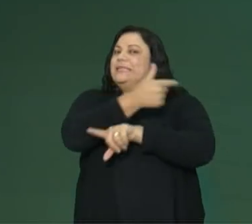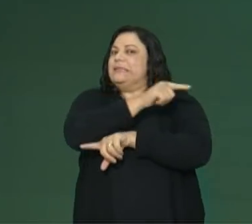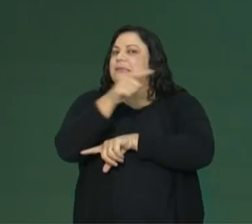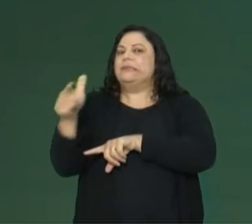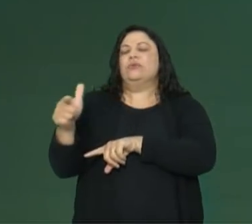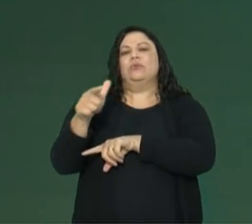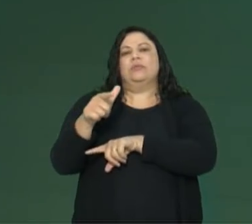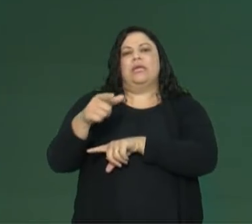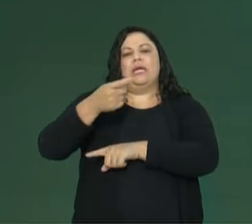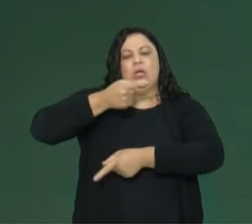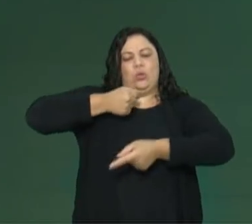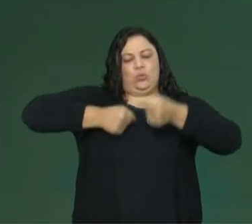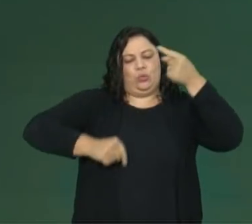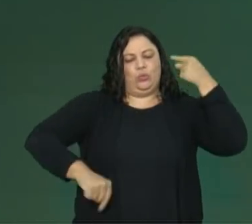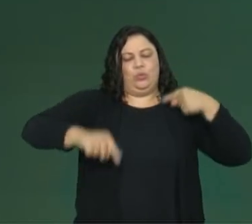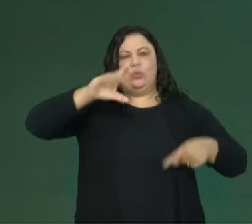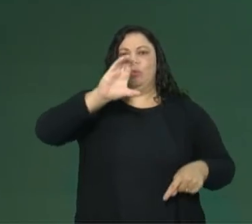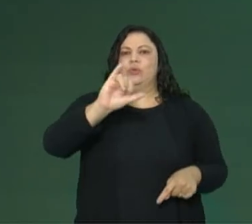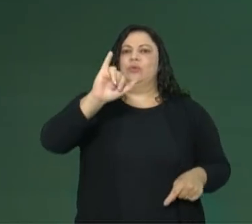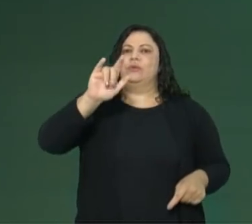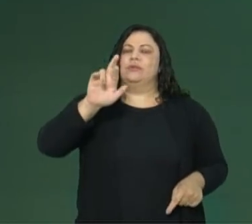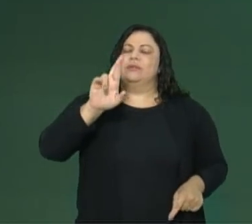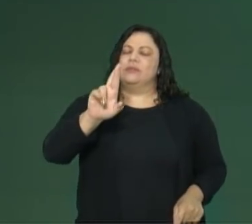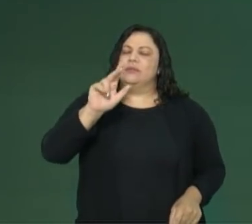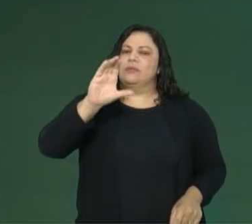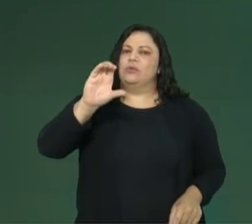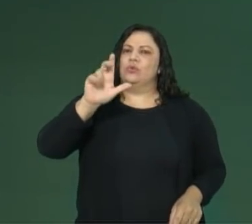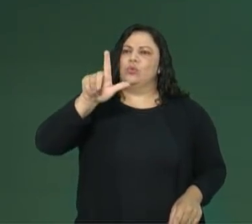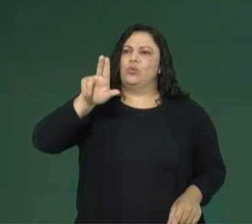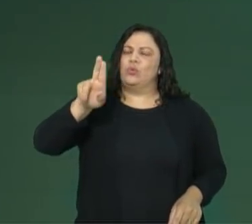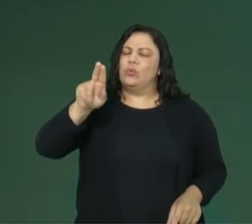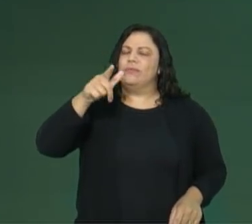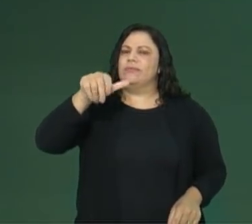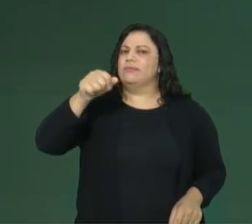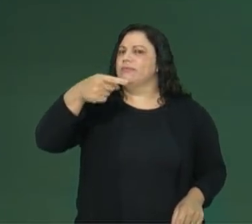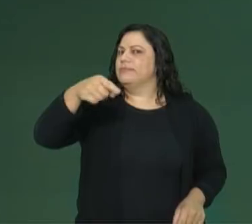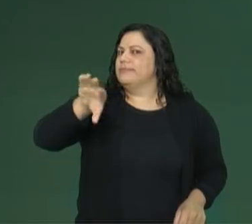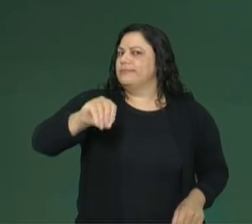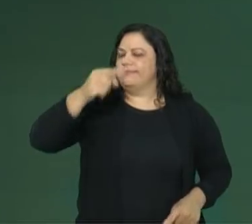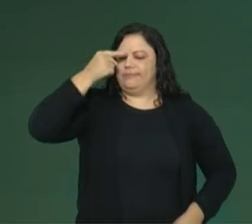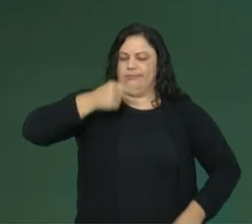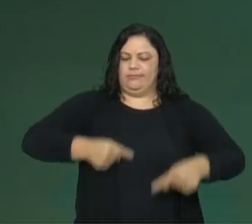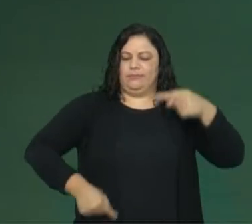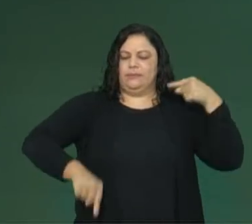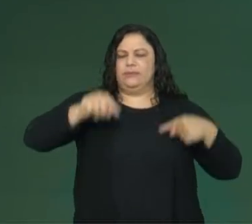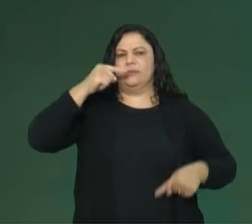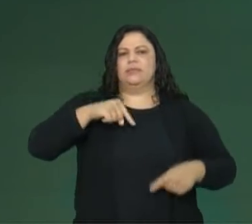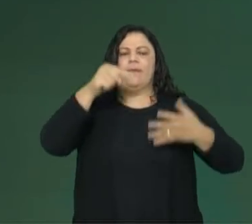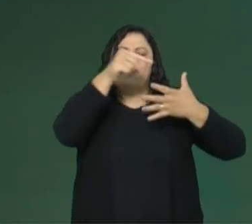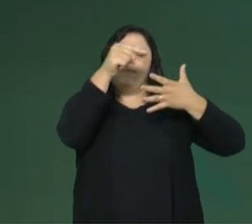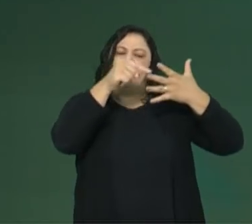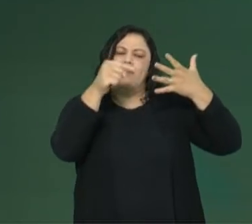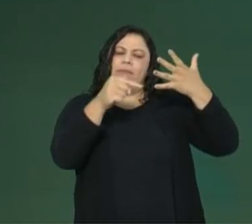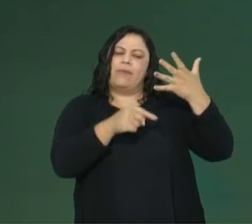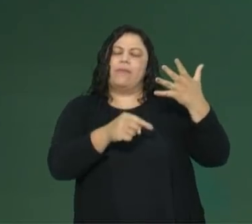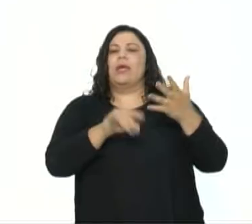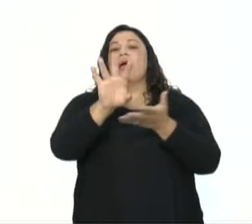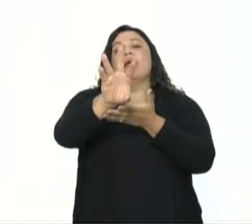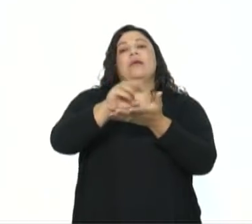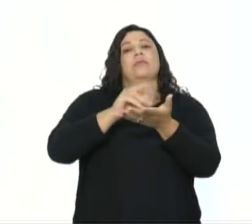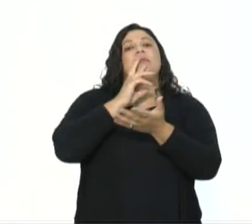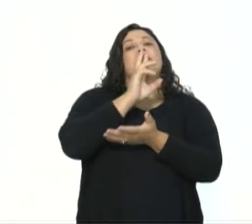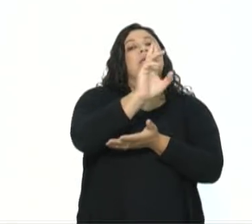desse sistema. Qual sistema realiza essa função de circulação neles? Anota, responde e logo eu estou de novo.